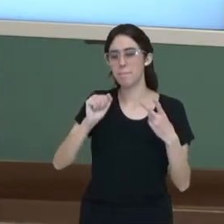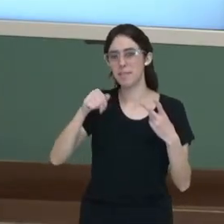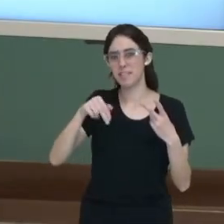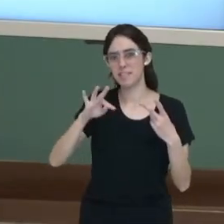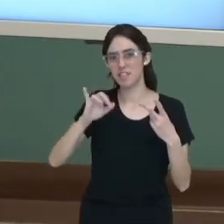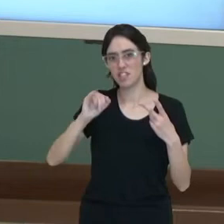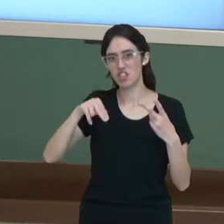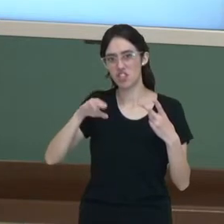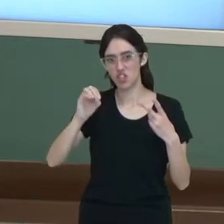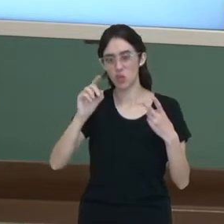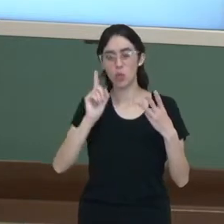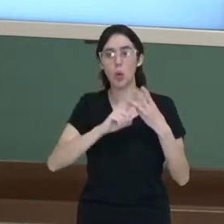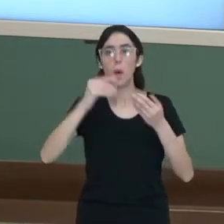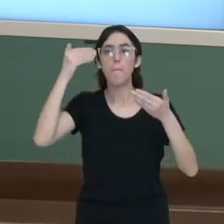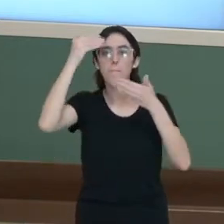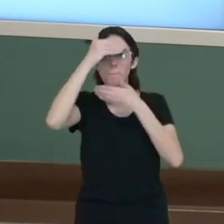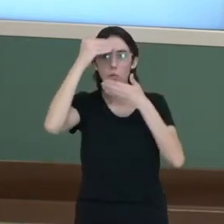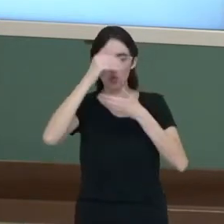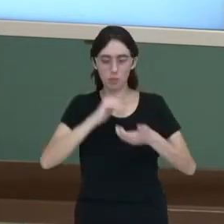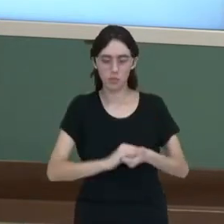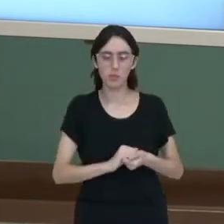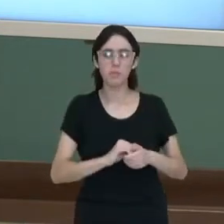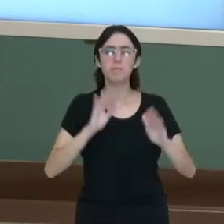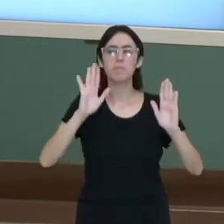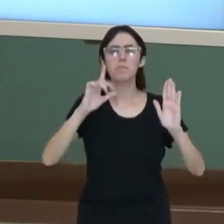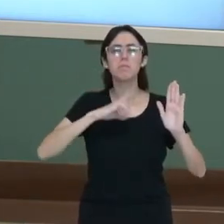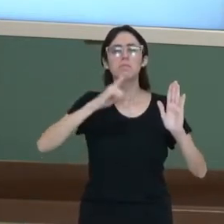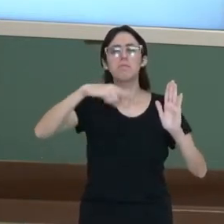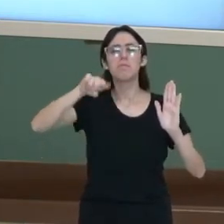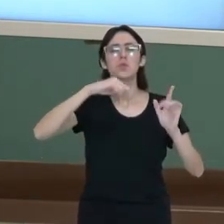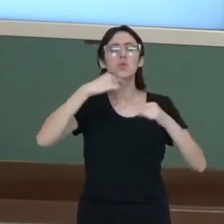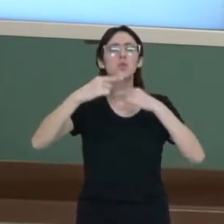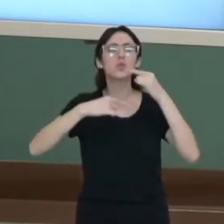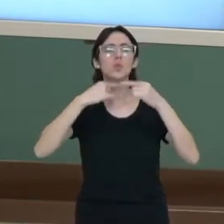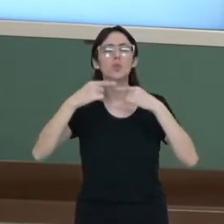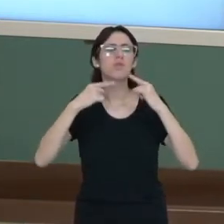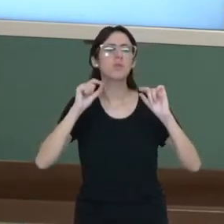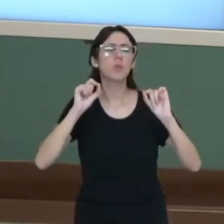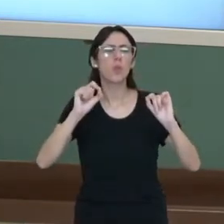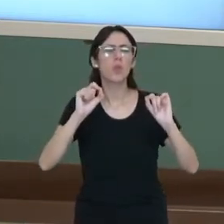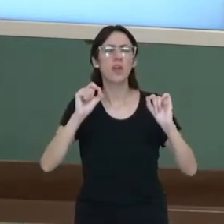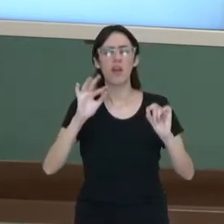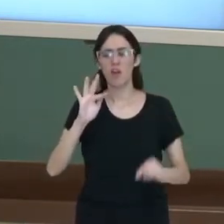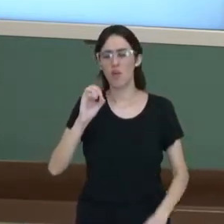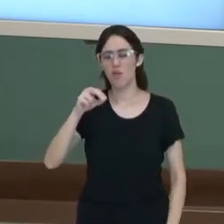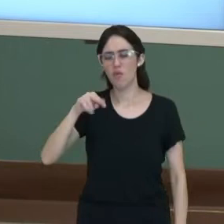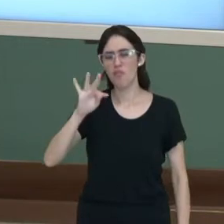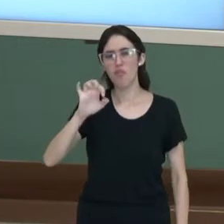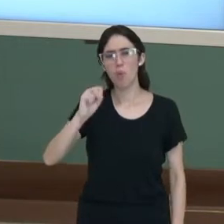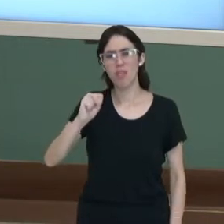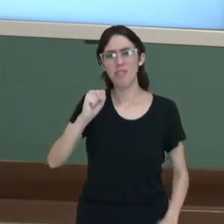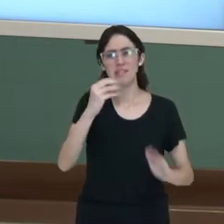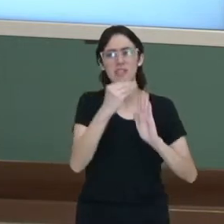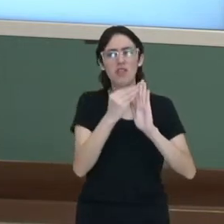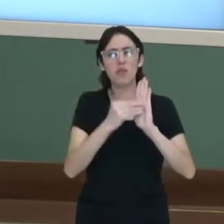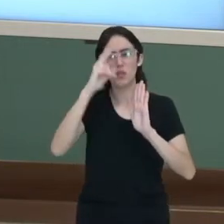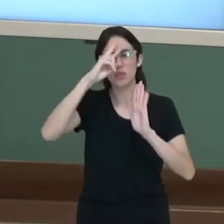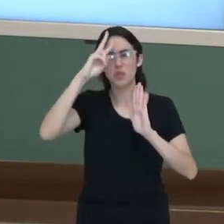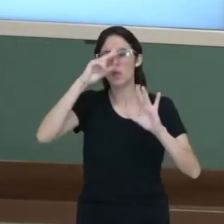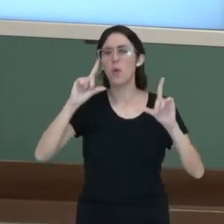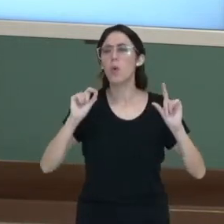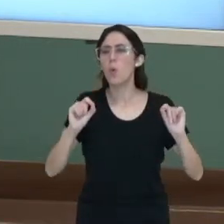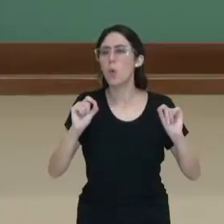fala, João, o que é a pergunta? Professor, o que são fontes históricas? Muito bem, Joãozinho.